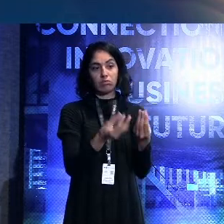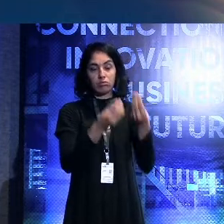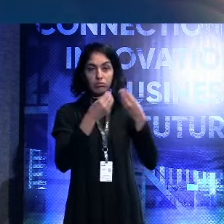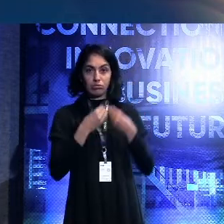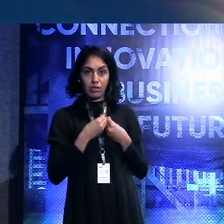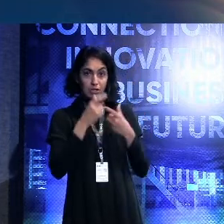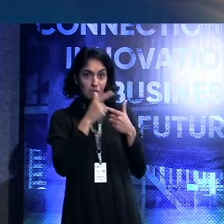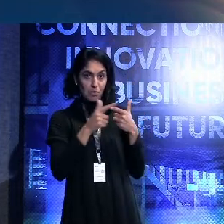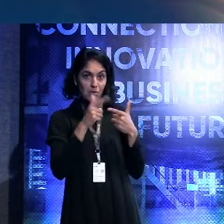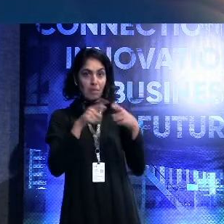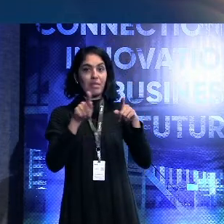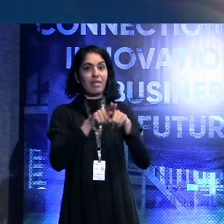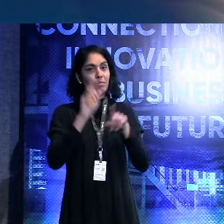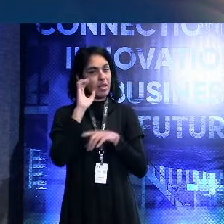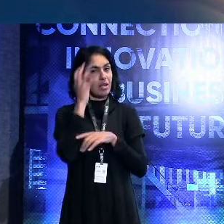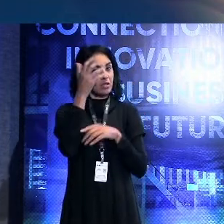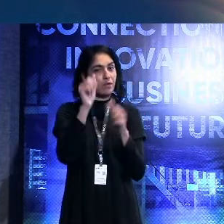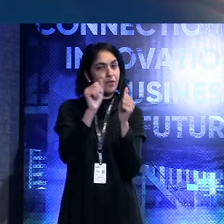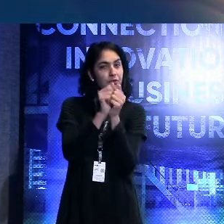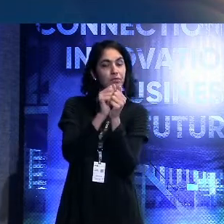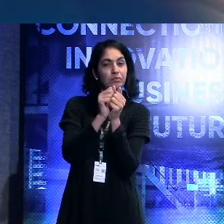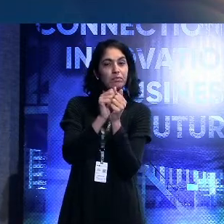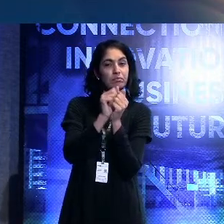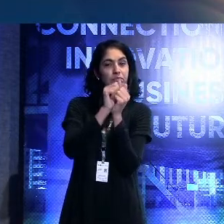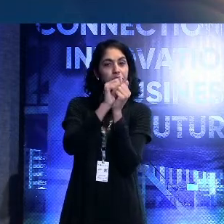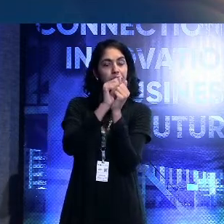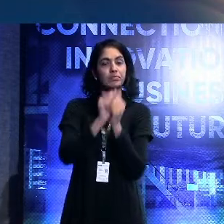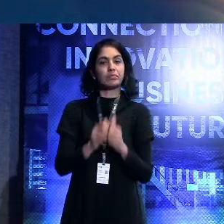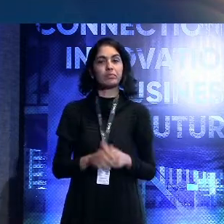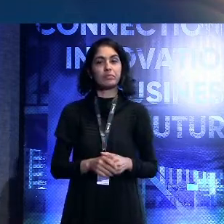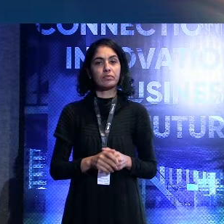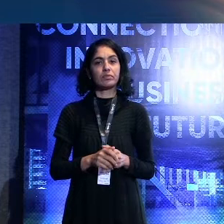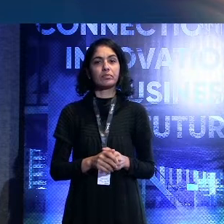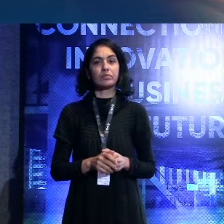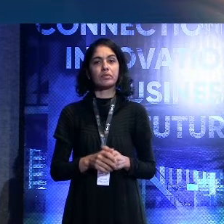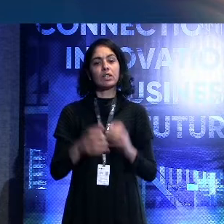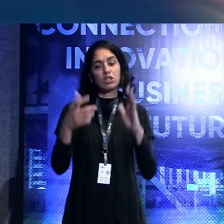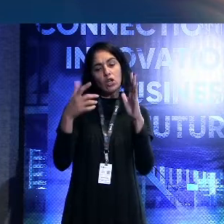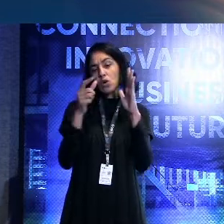resolver esse problema também, junto da nossa missão. A gente vai falar um pouquinho do programa Desenvolve também mais para